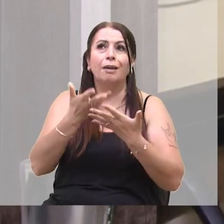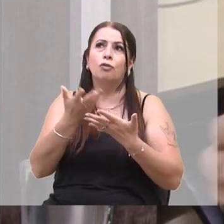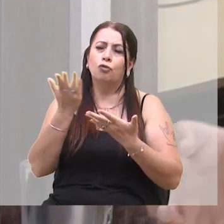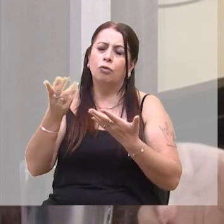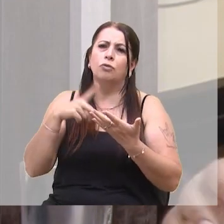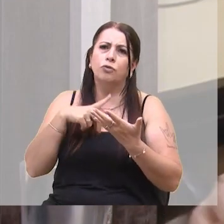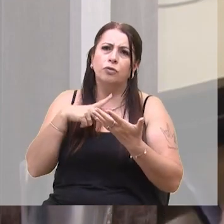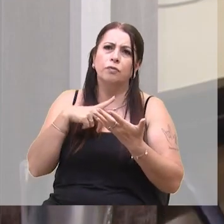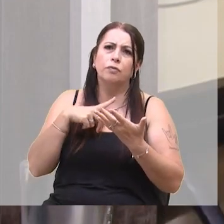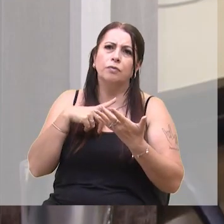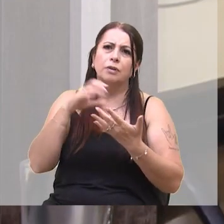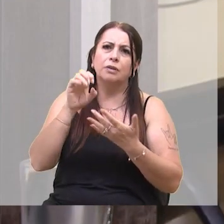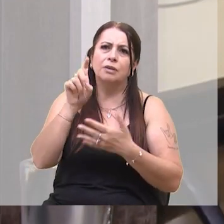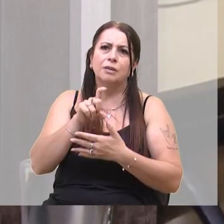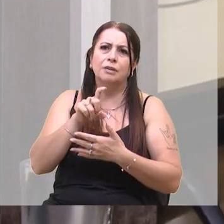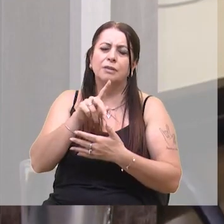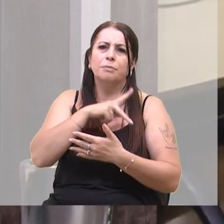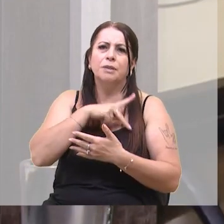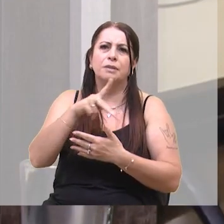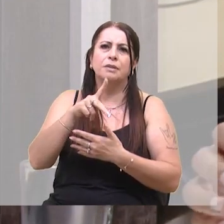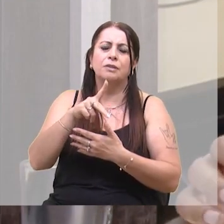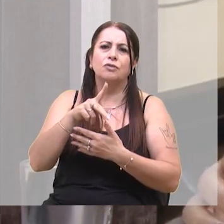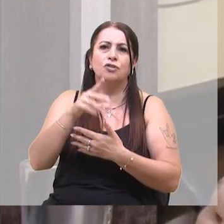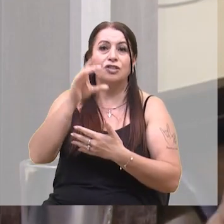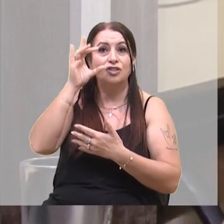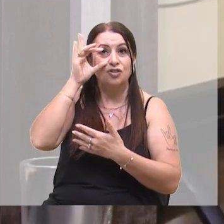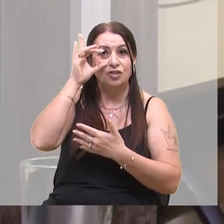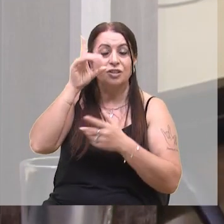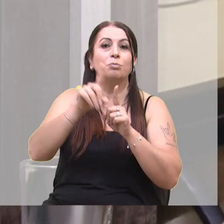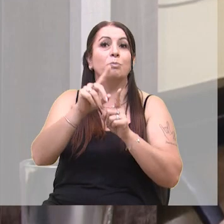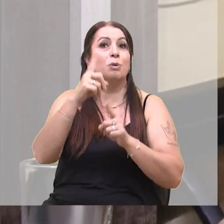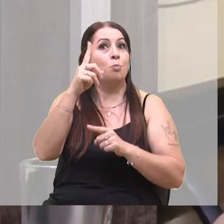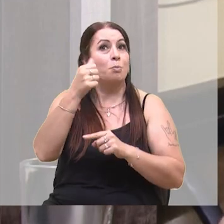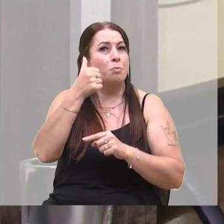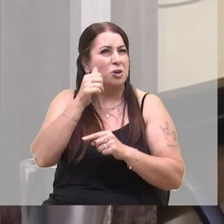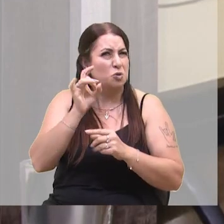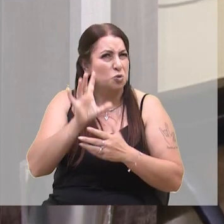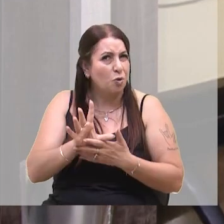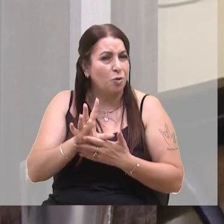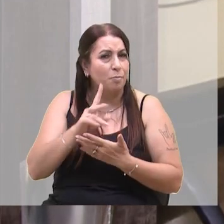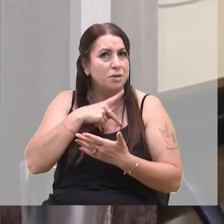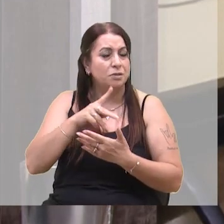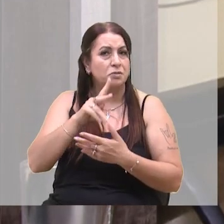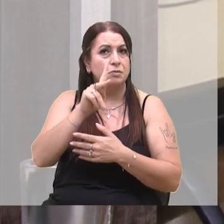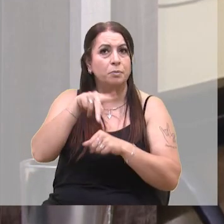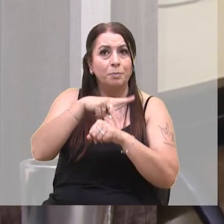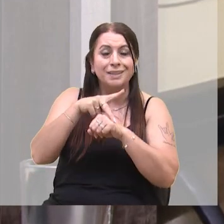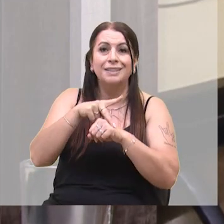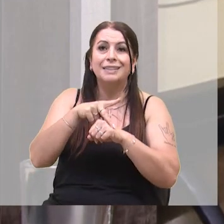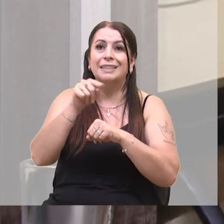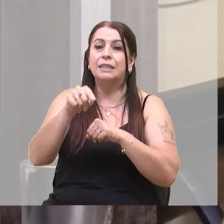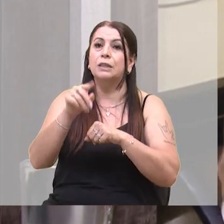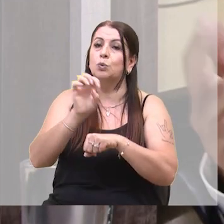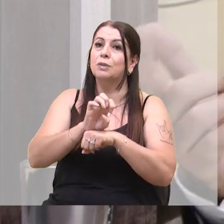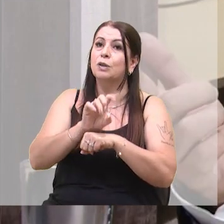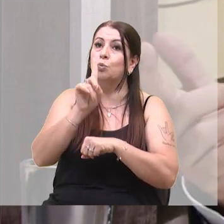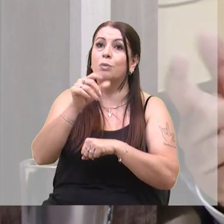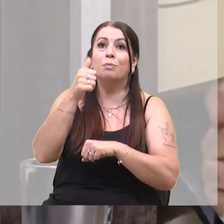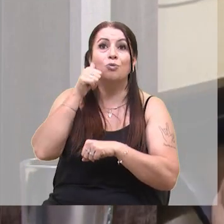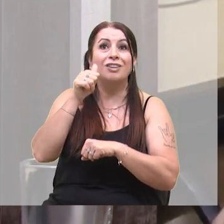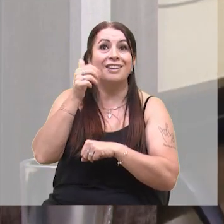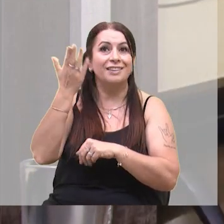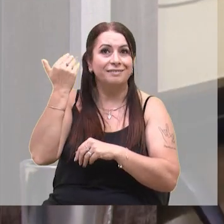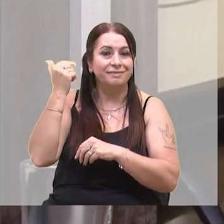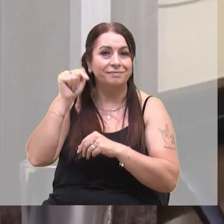Deputadas, senadoras, enfim, já tivemos a ex-presidente Dilma Rousseff, mas uma só